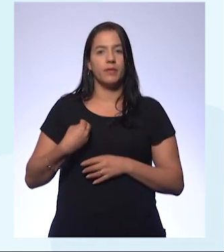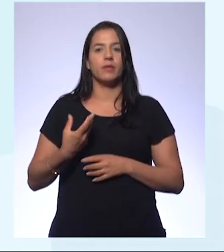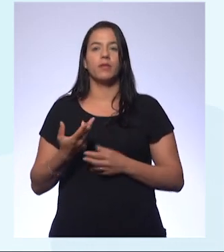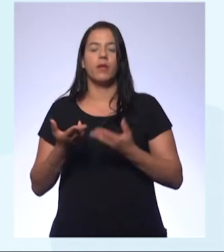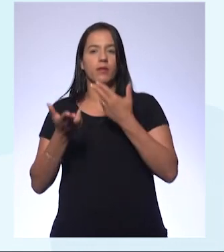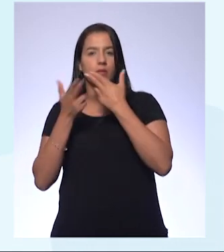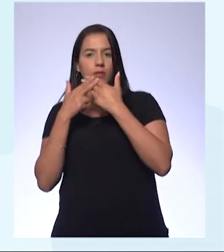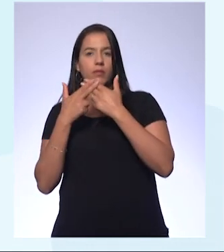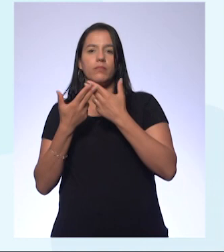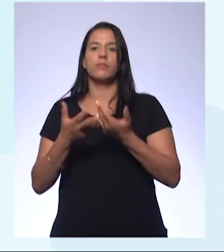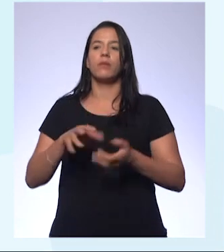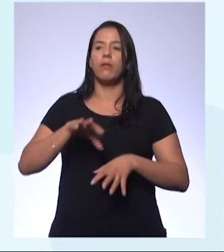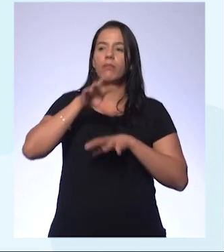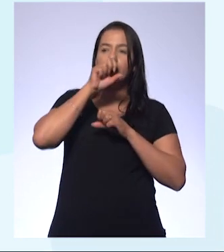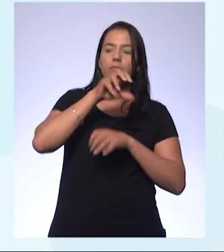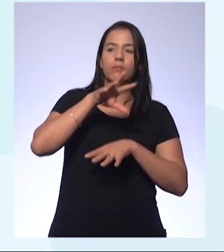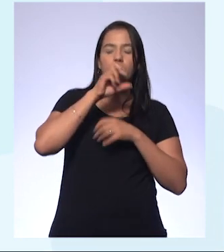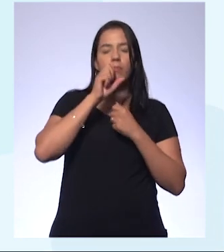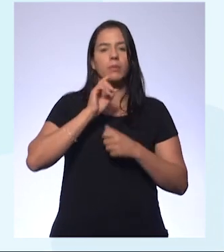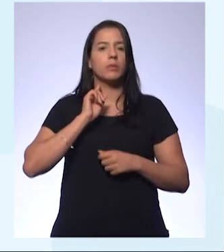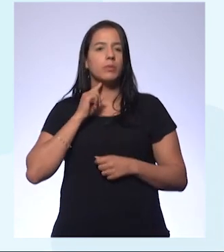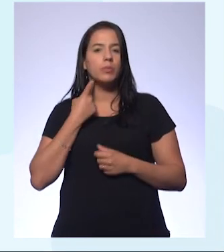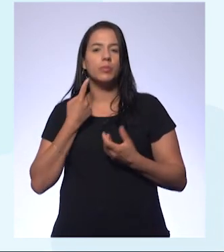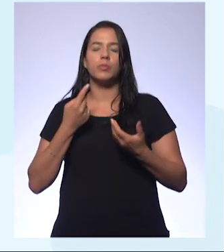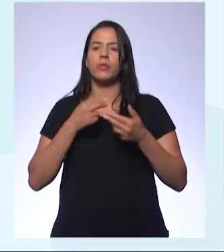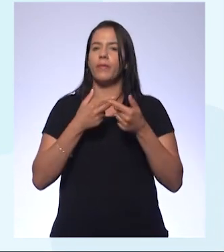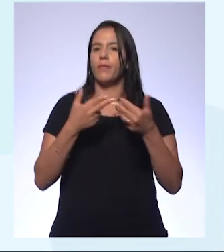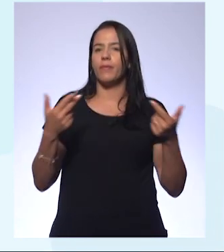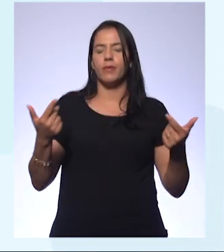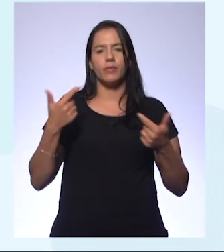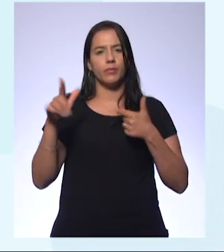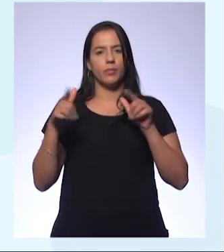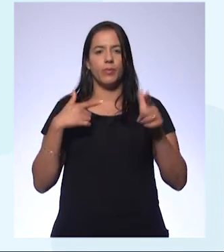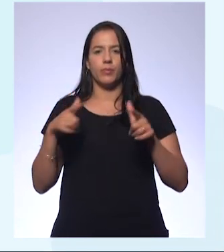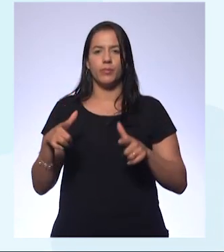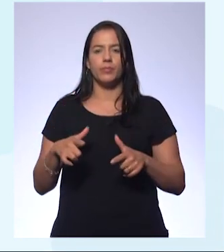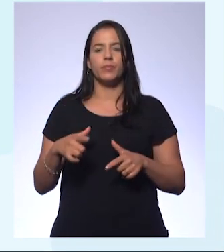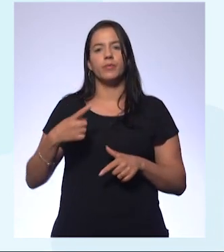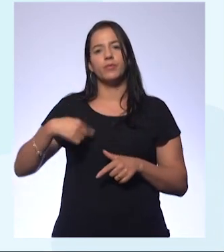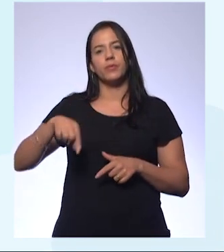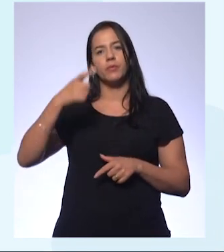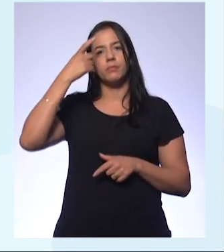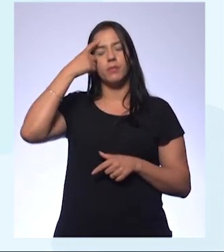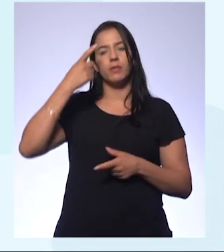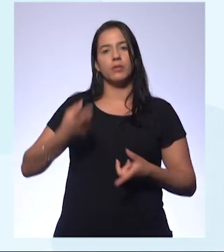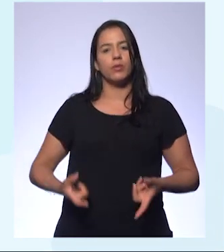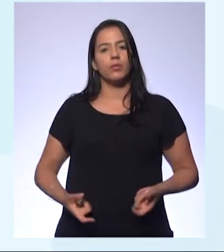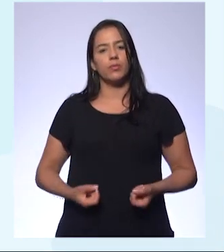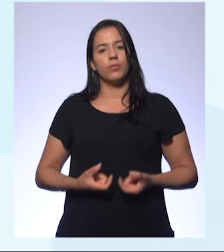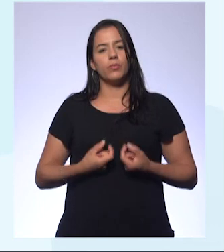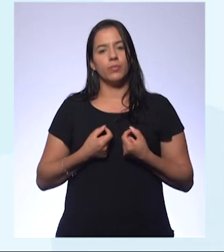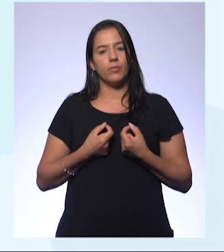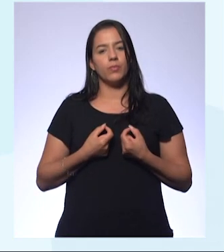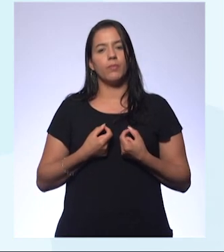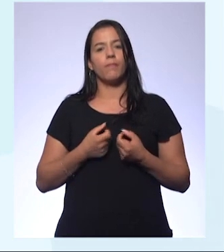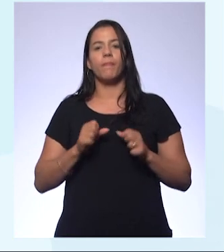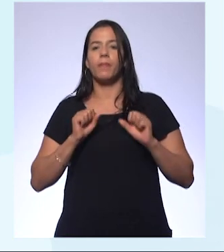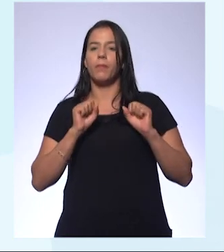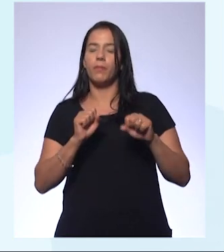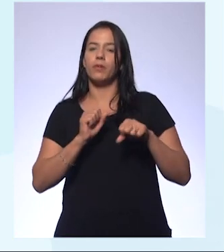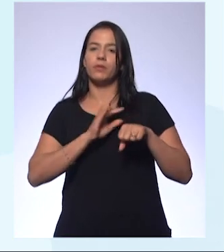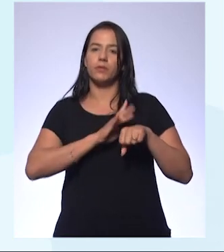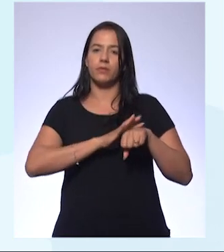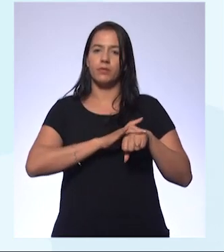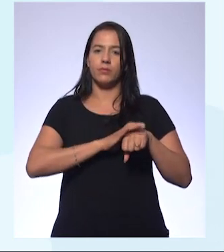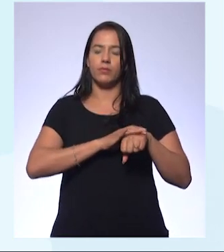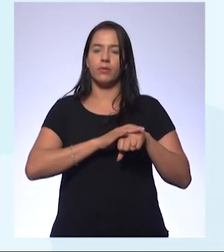traumatismo, intoxicação, entre outras coisas. E aí, quando a gente pensa no câncer, ele pode ser tanto uma doença,